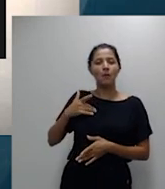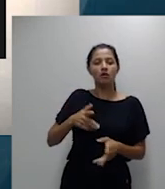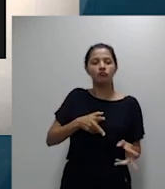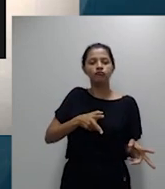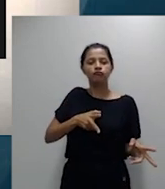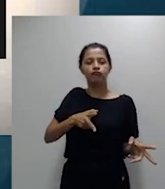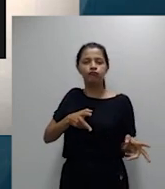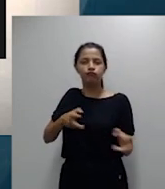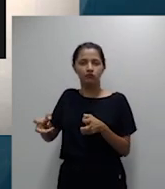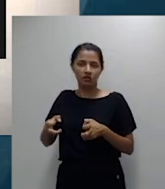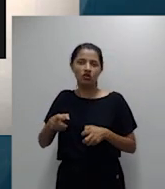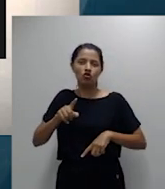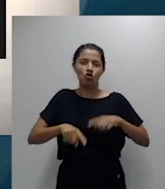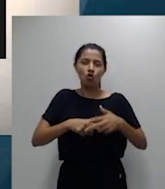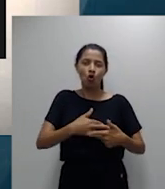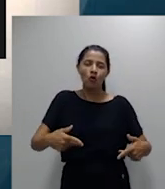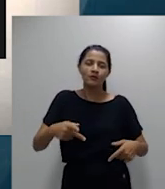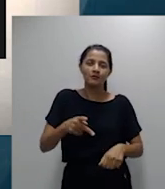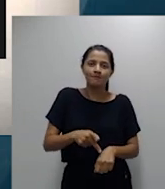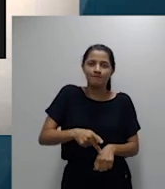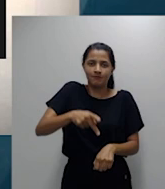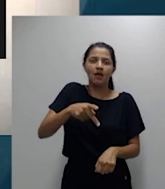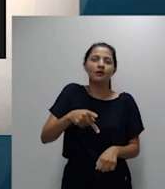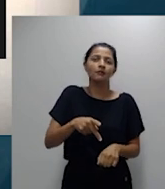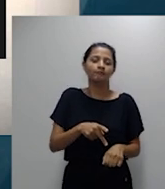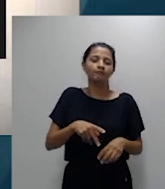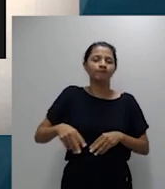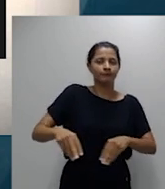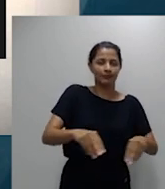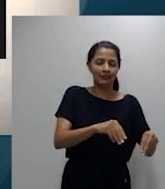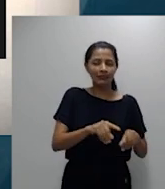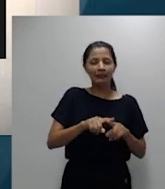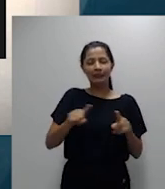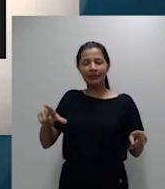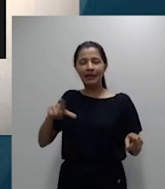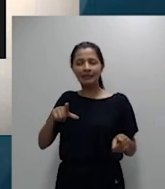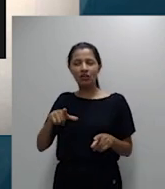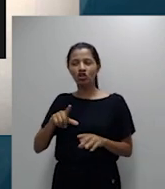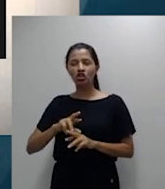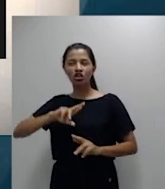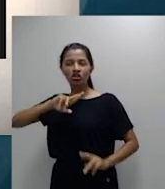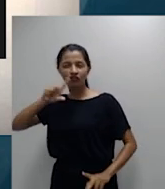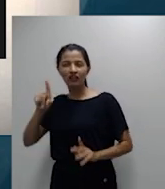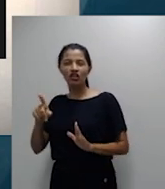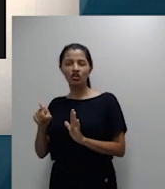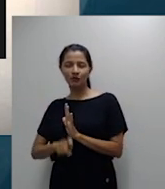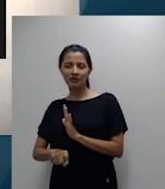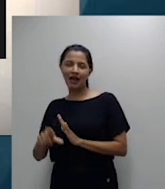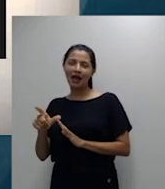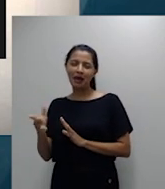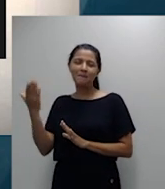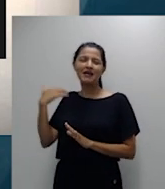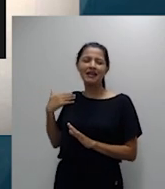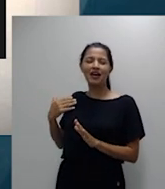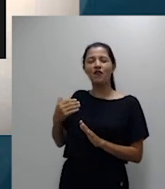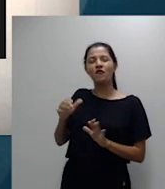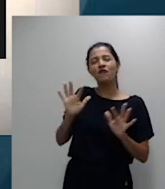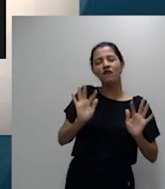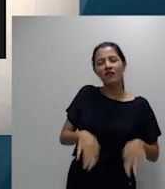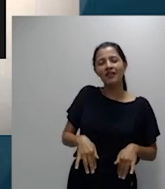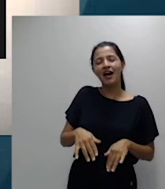é sempre essa questão não que dívida não-tributária ela passou final da década de 90 e início